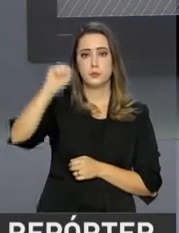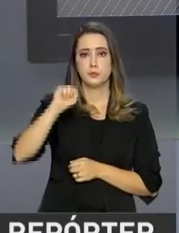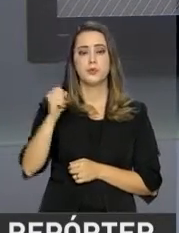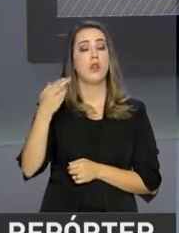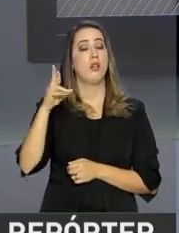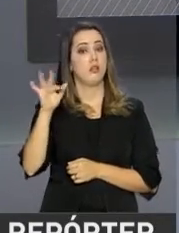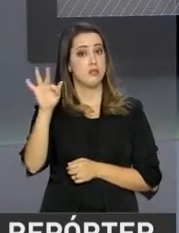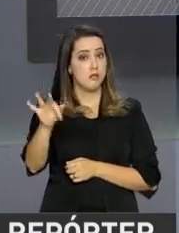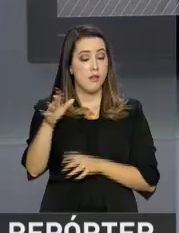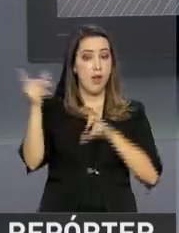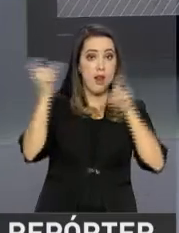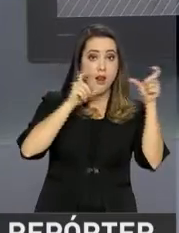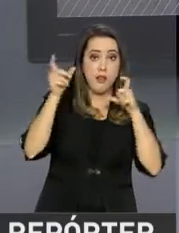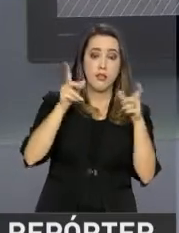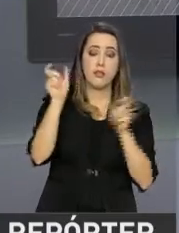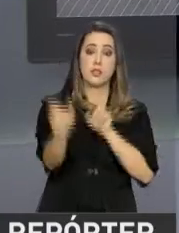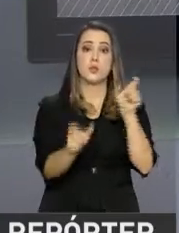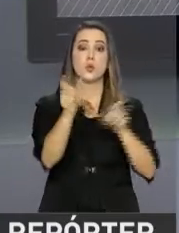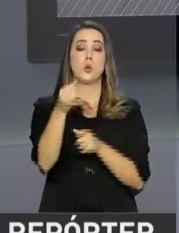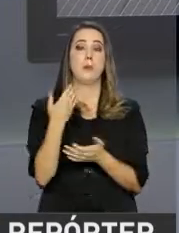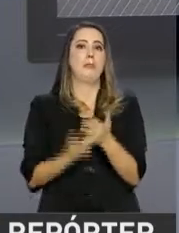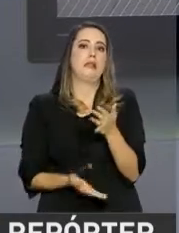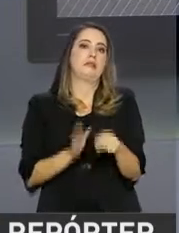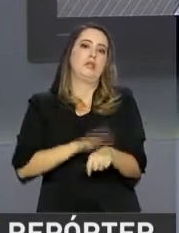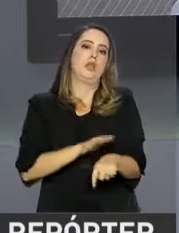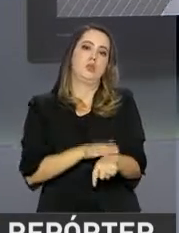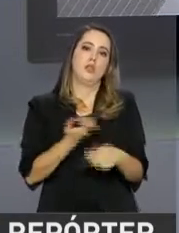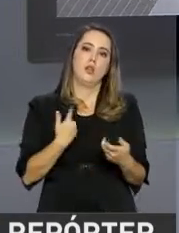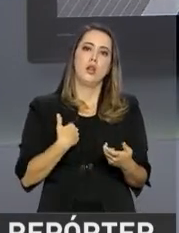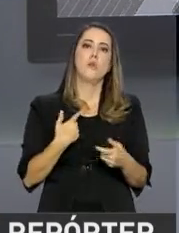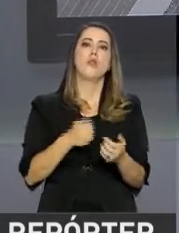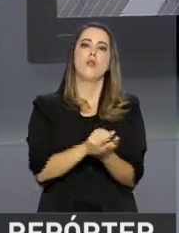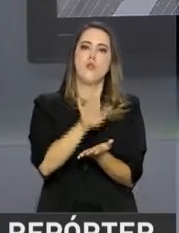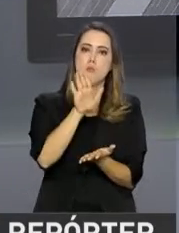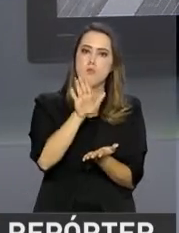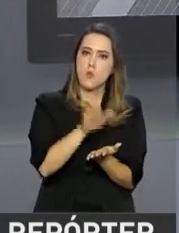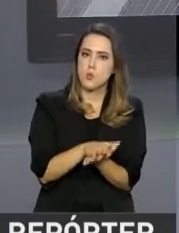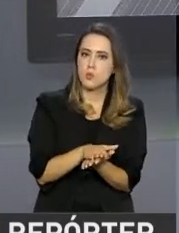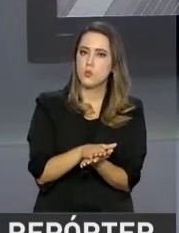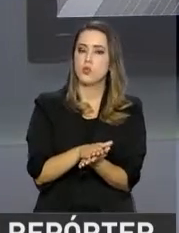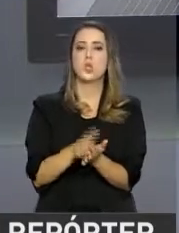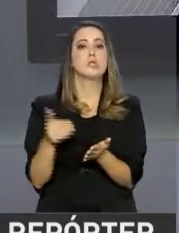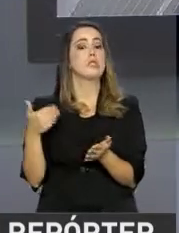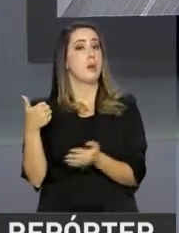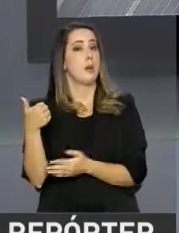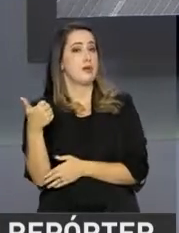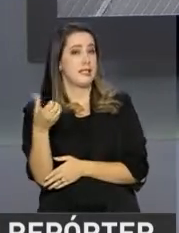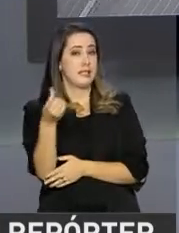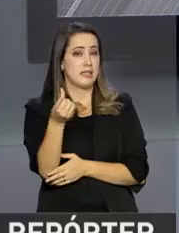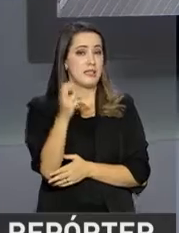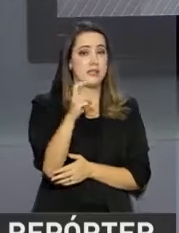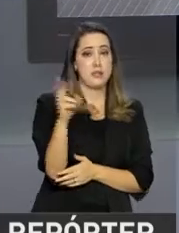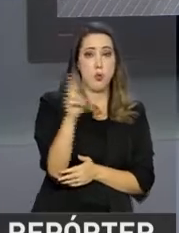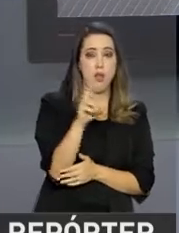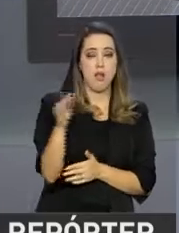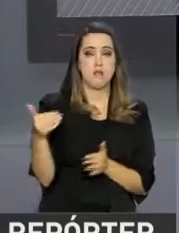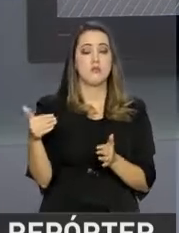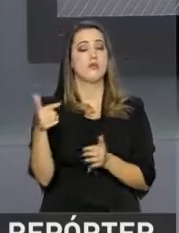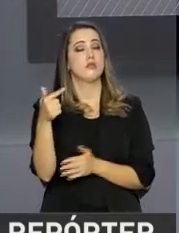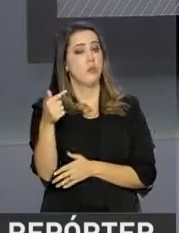abril a receita alerta que os contribuintes que perderem o prazo estarão sujeitos ao pagamento de multa mínima de r$165